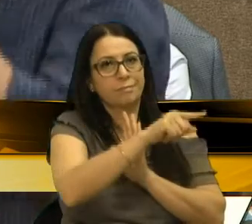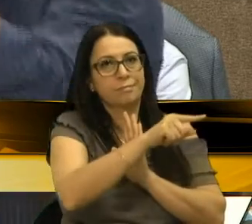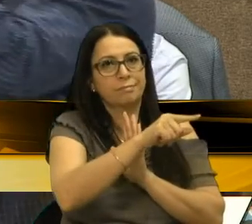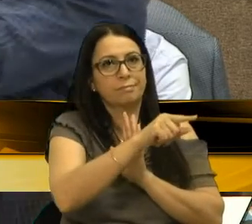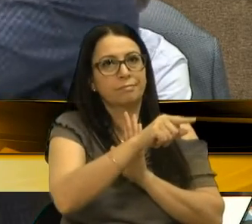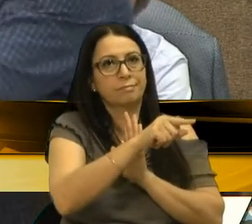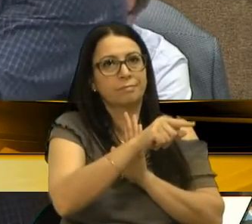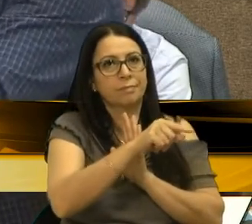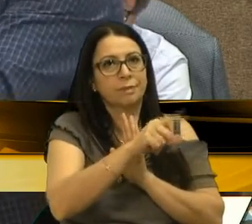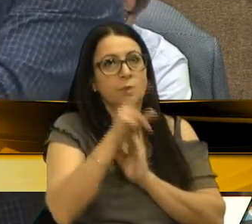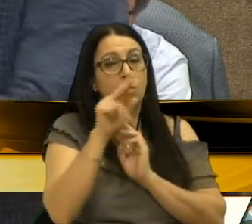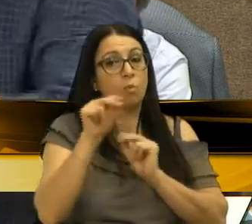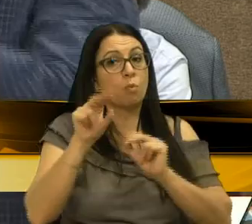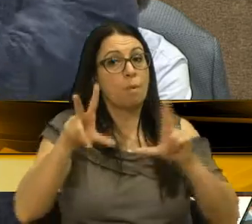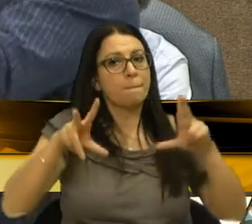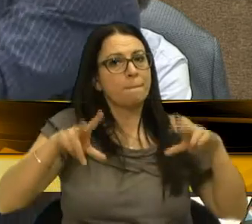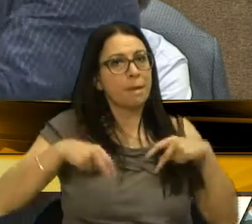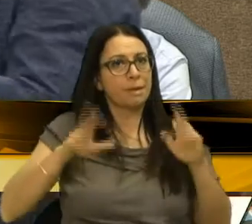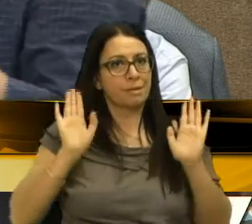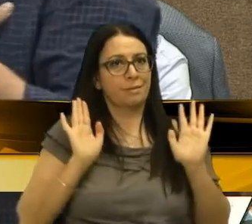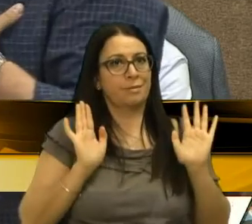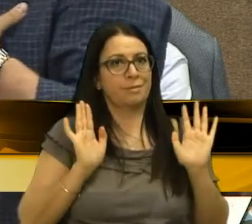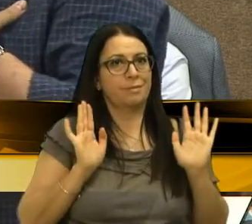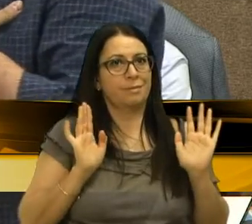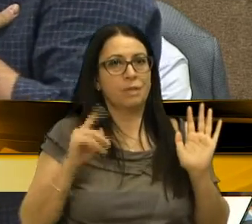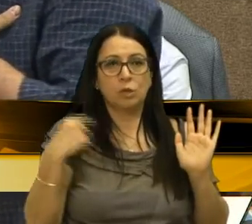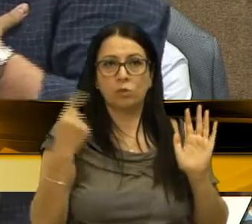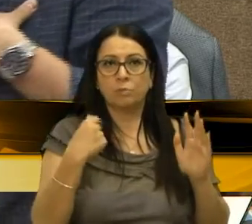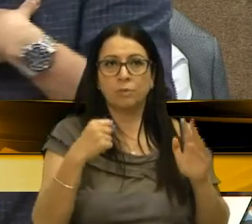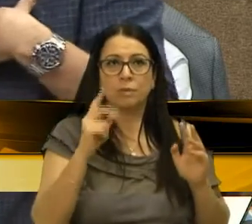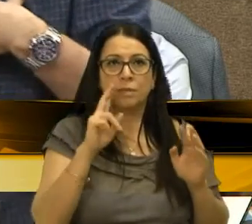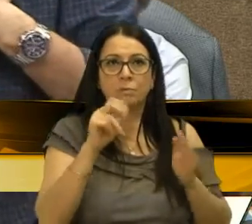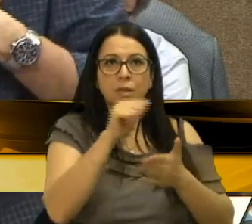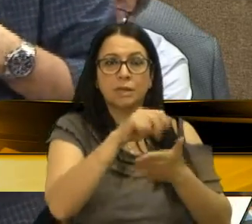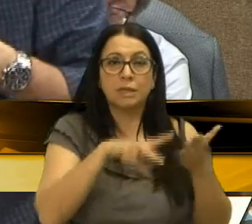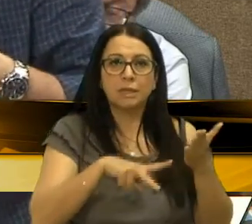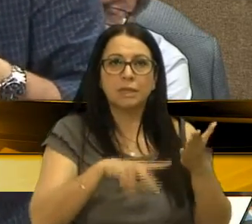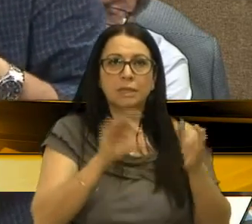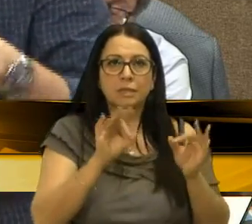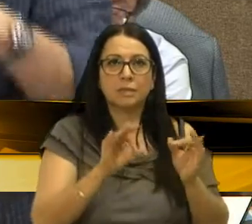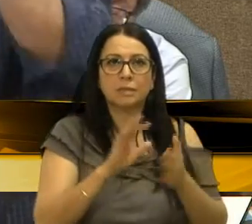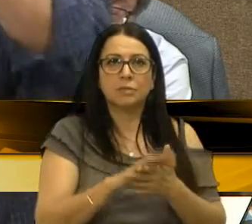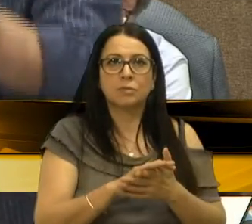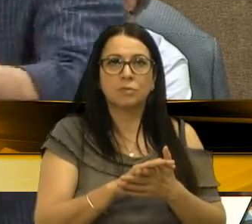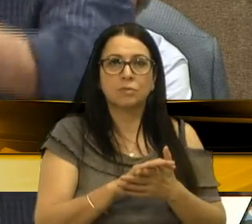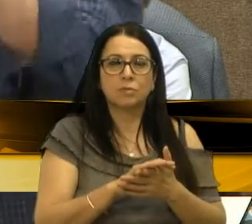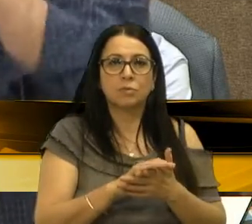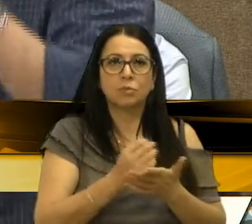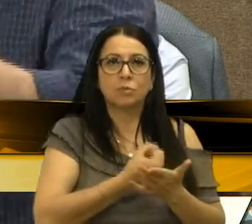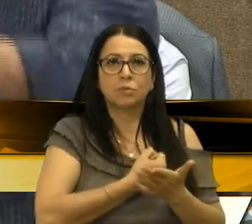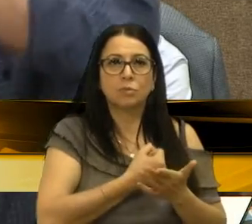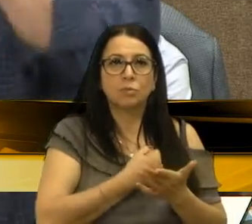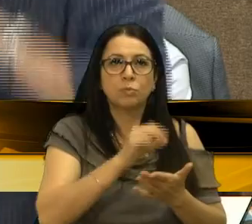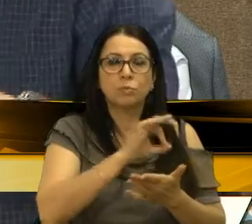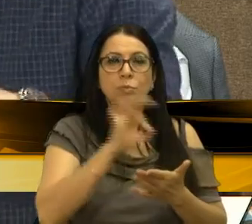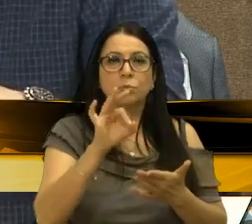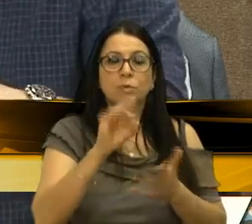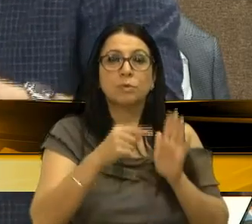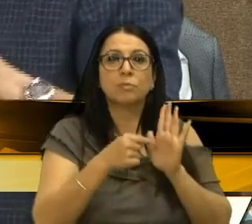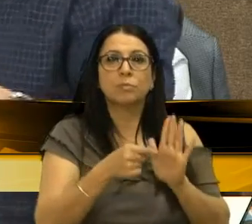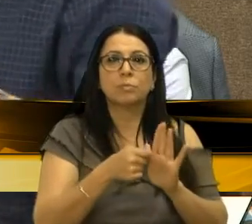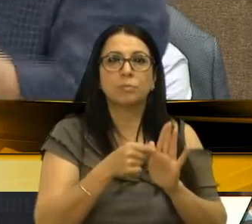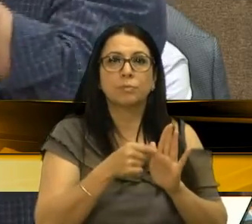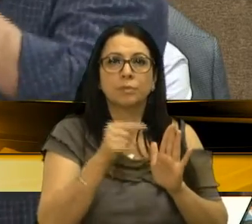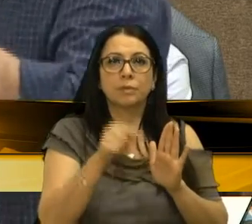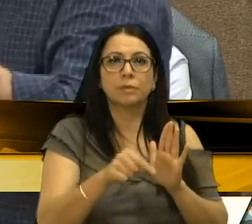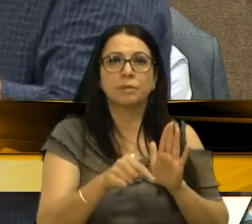questão de mérito de fazer isso. Nós precisamos analisar friamente os números, os percentuais que aportam